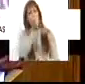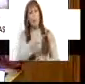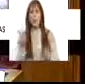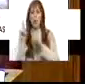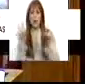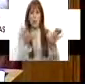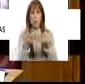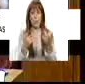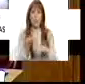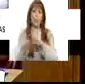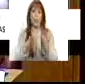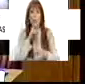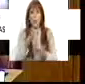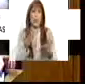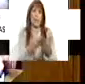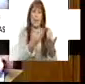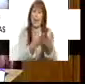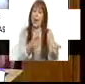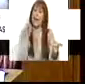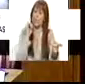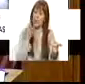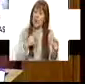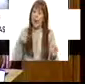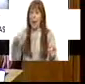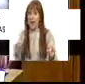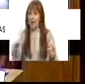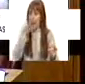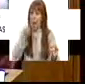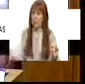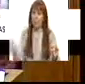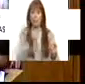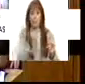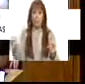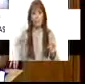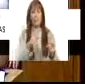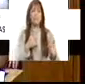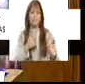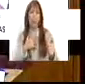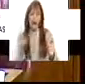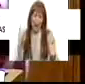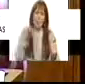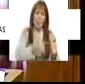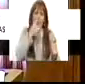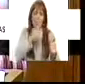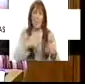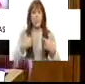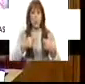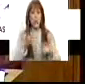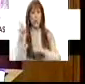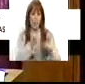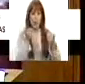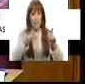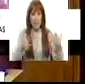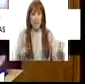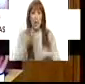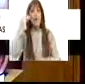transporte coletivo, naturalmente depois a resposta da oferta é importante para que esse hábito seja aliciante, mas o custo do transporte também,